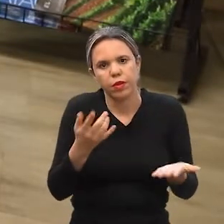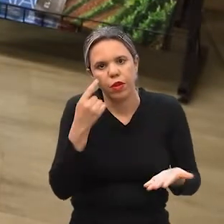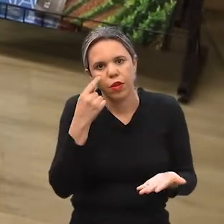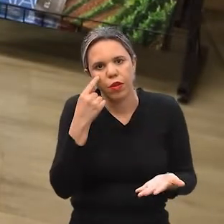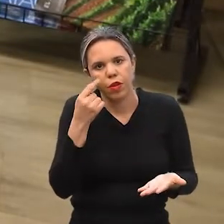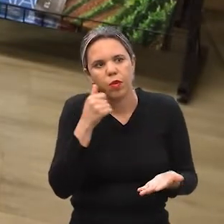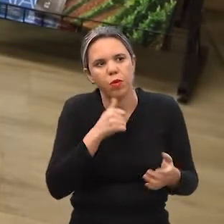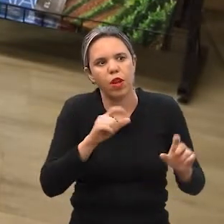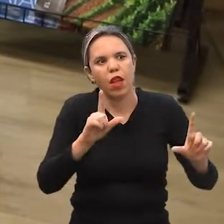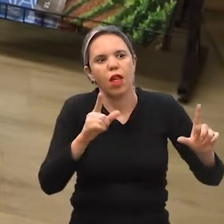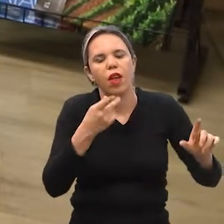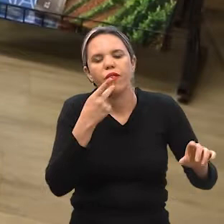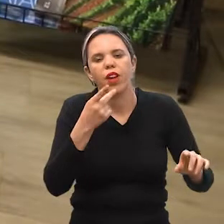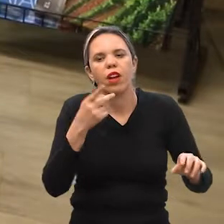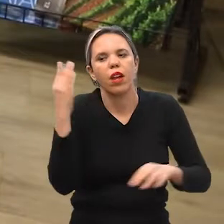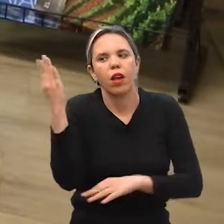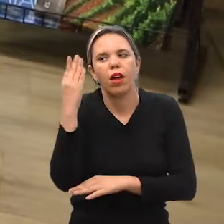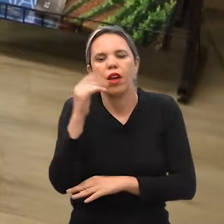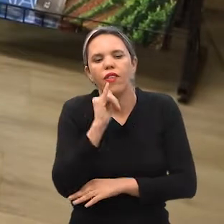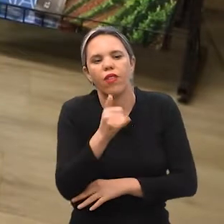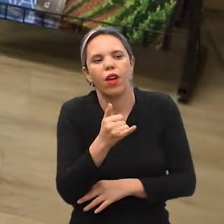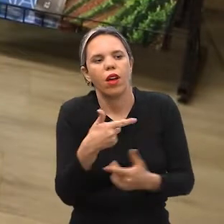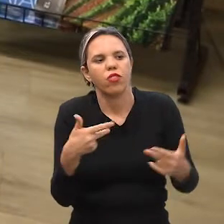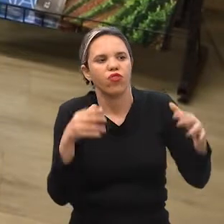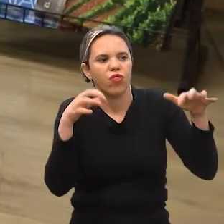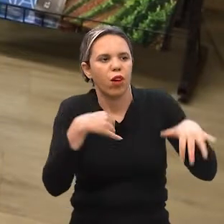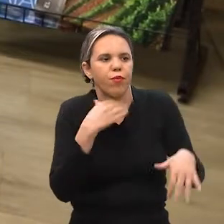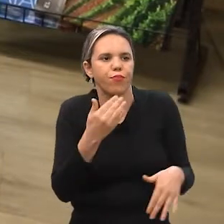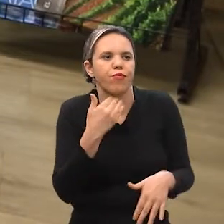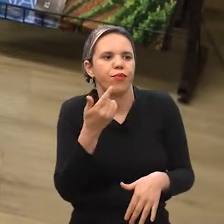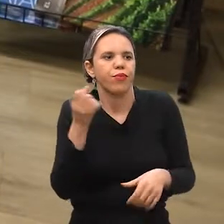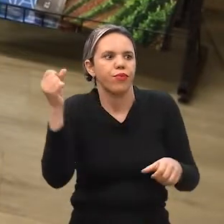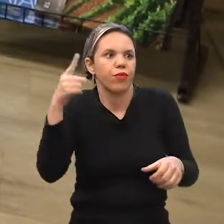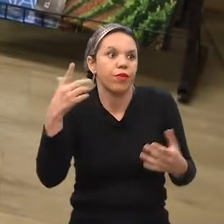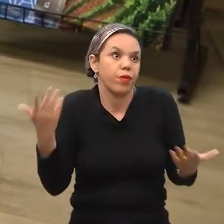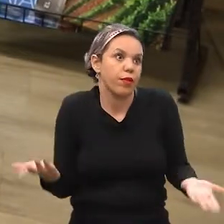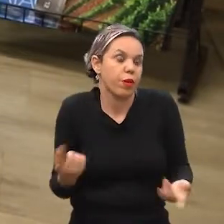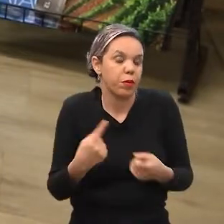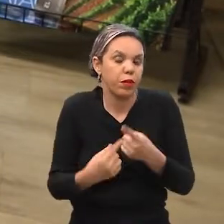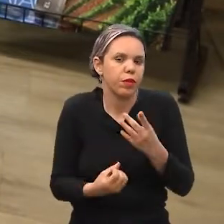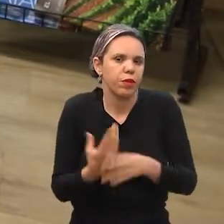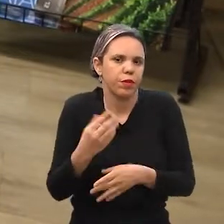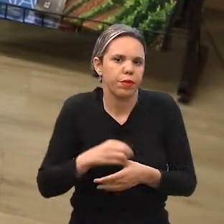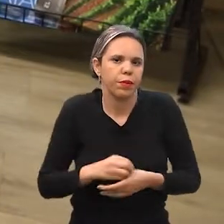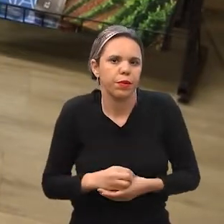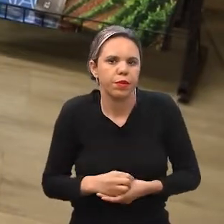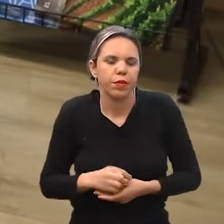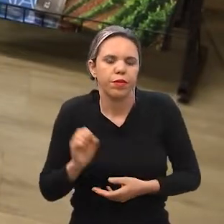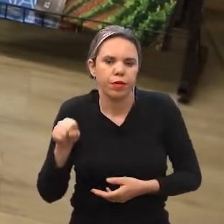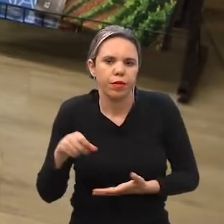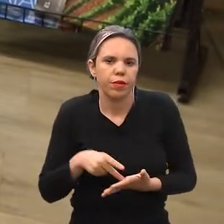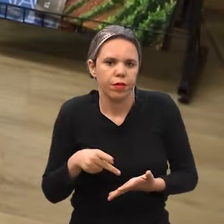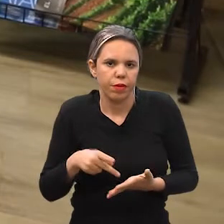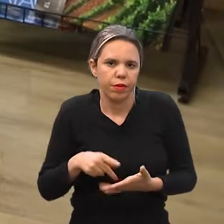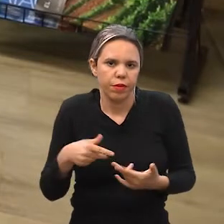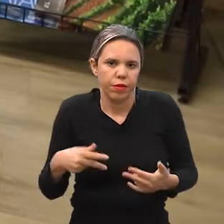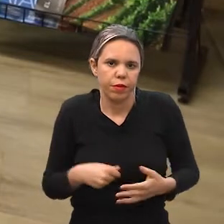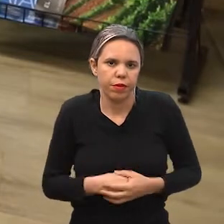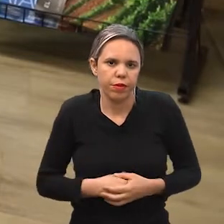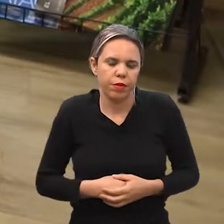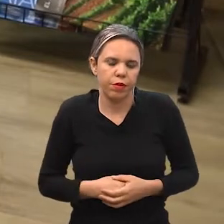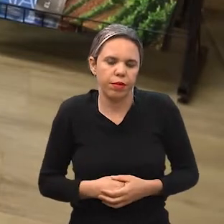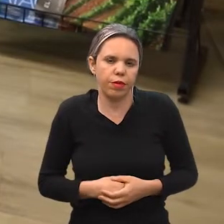vi a moça do tempo na televisão falando que ia chover e fez sol. Por que acontece isso? Exatamente, isso é uma coisa